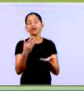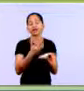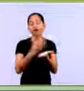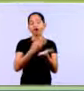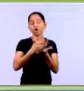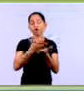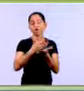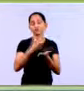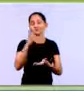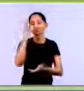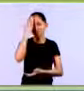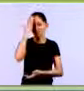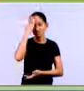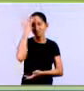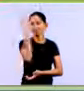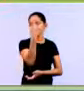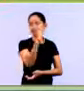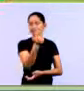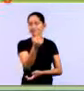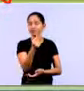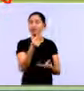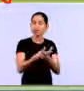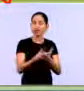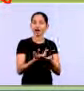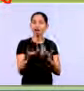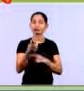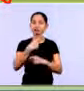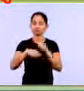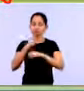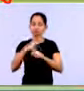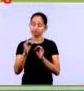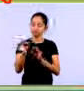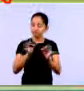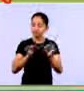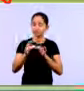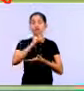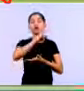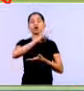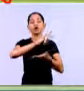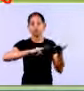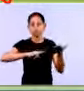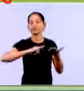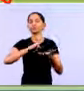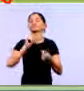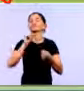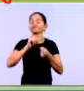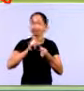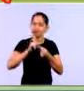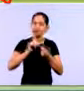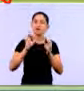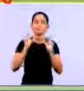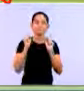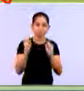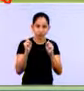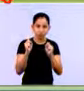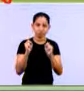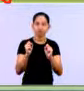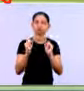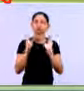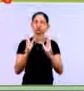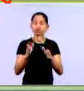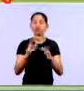tributário. Por quê? Porque então a administração vai fazer o lançamento desse tributo. Quando a